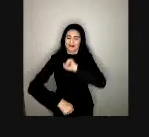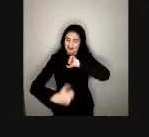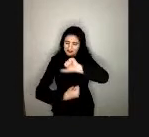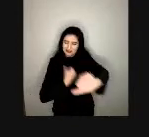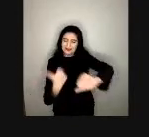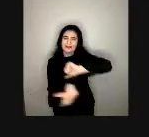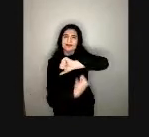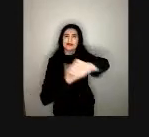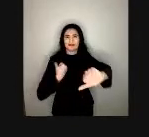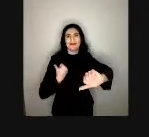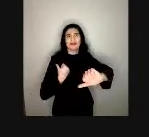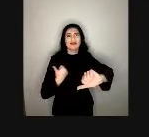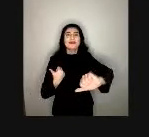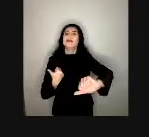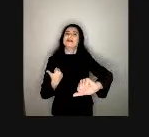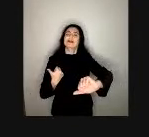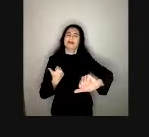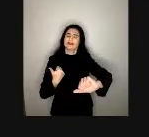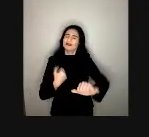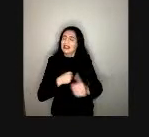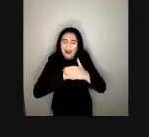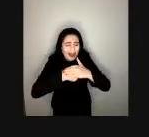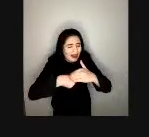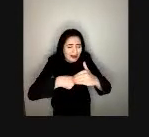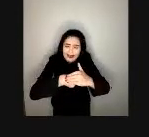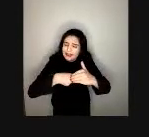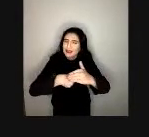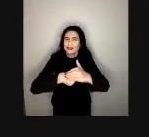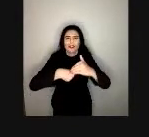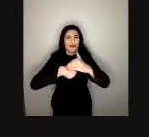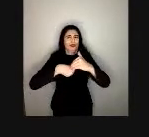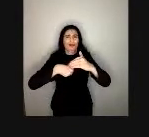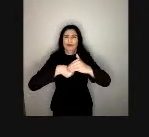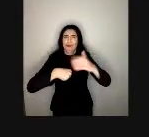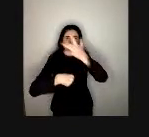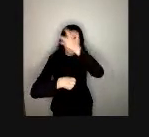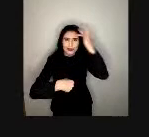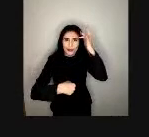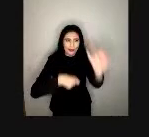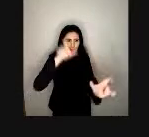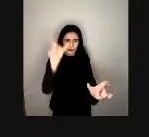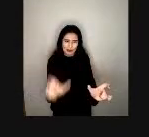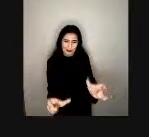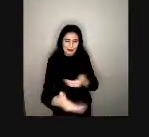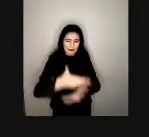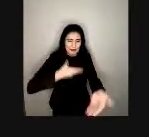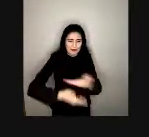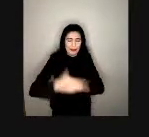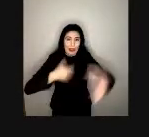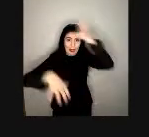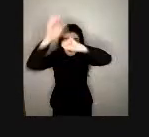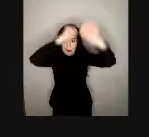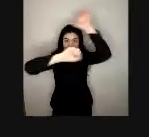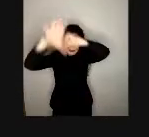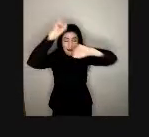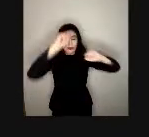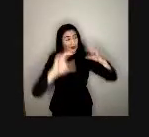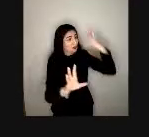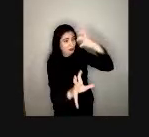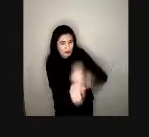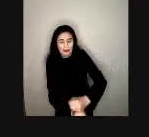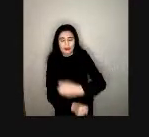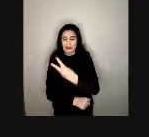um amor imensurável. Eu acho que é isso que eu aprendi durante meus 35 anos